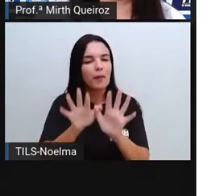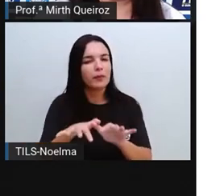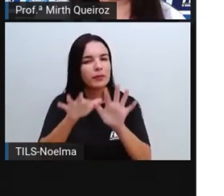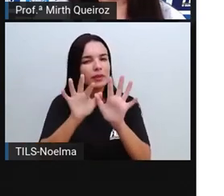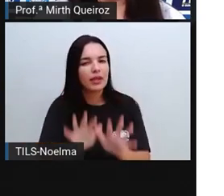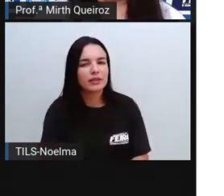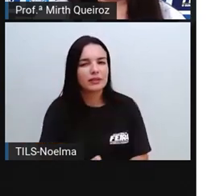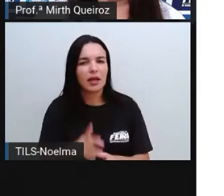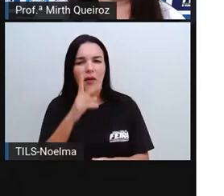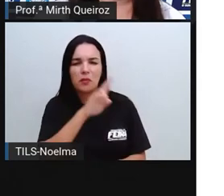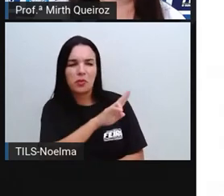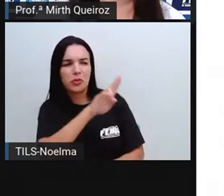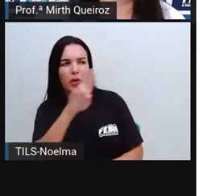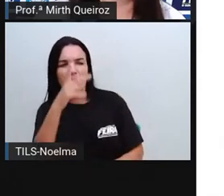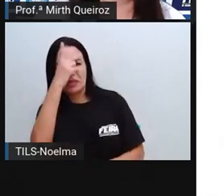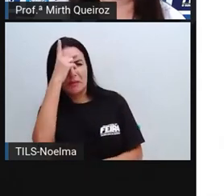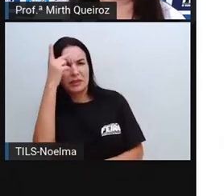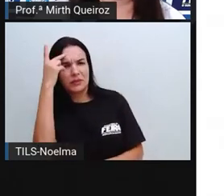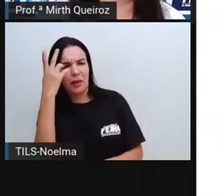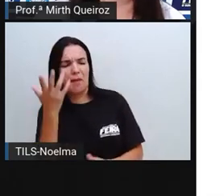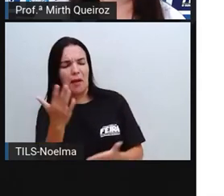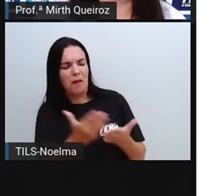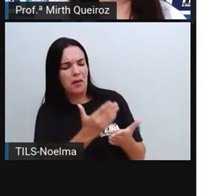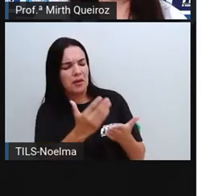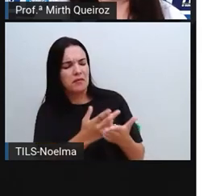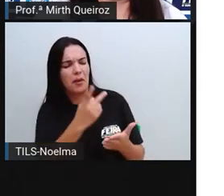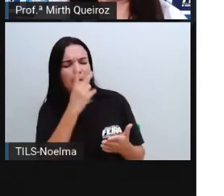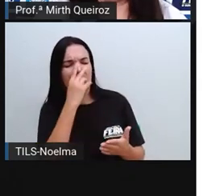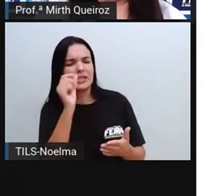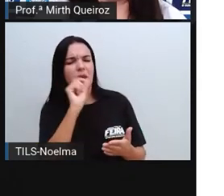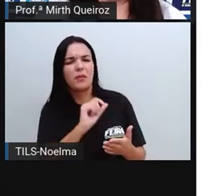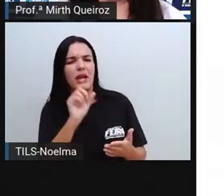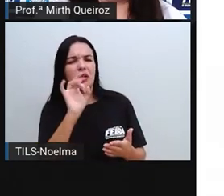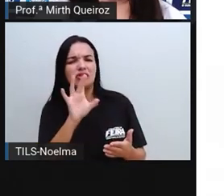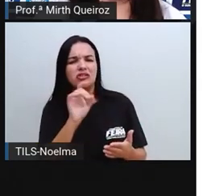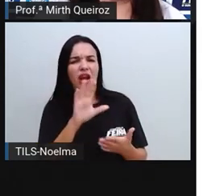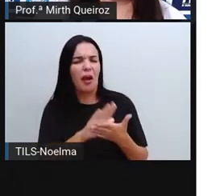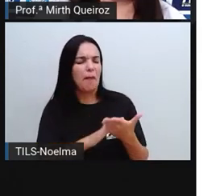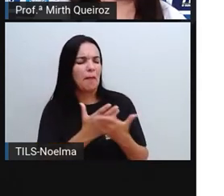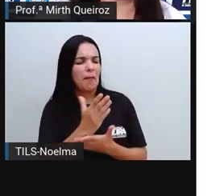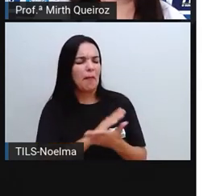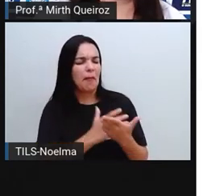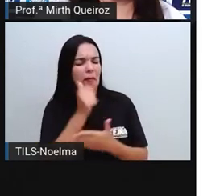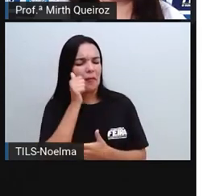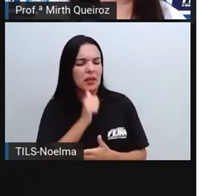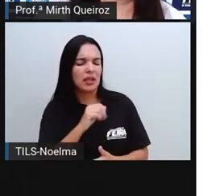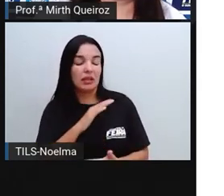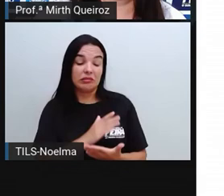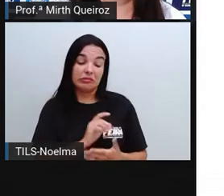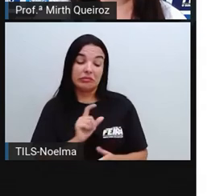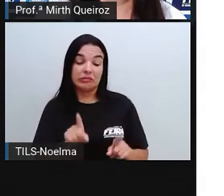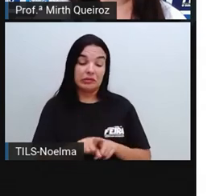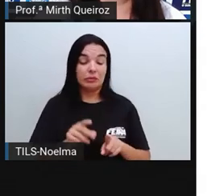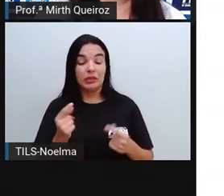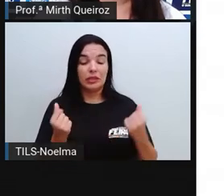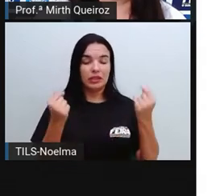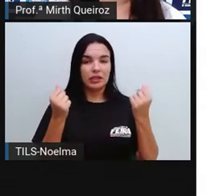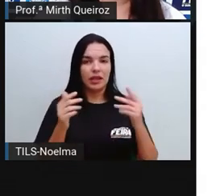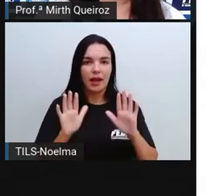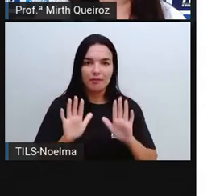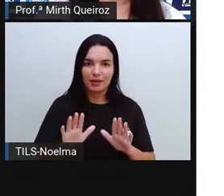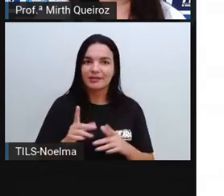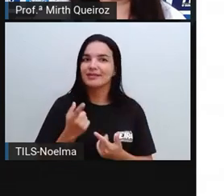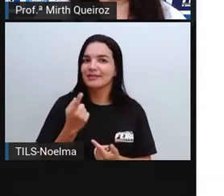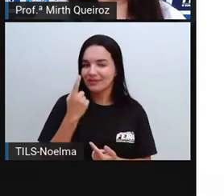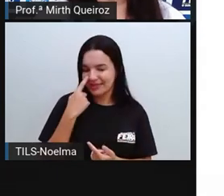de gente num livro que parecia prometer apenas meninas chatas e ricas. Assim, livros e